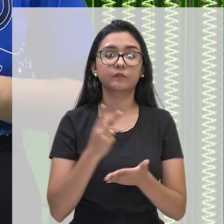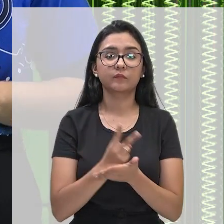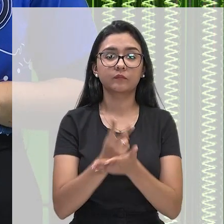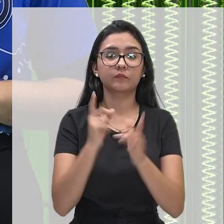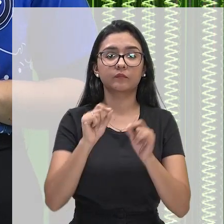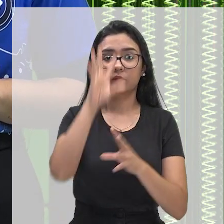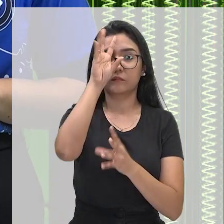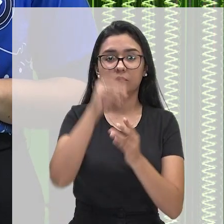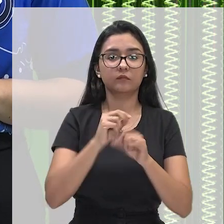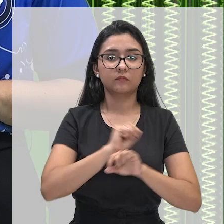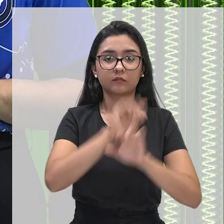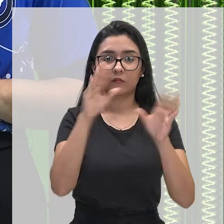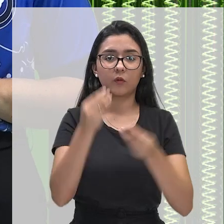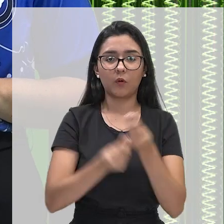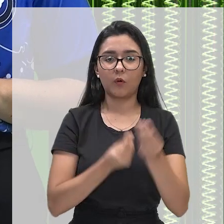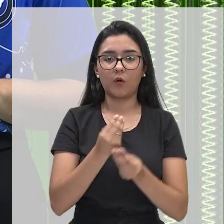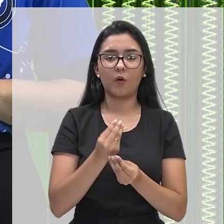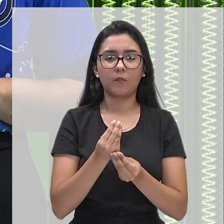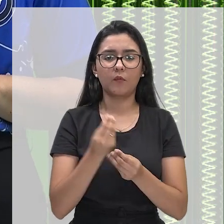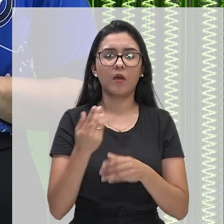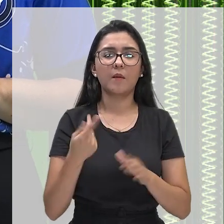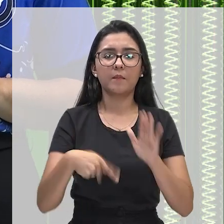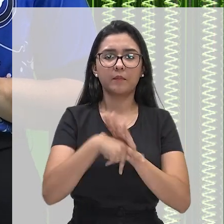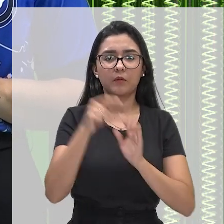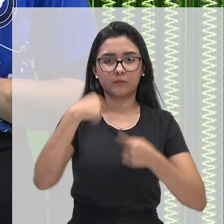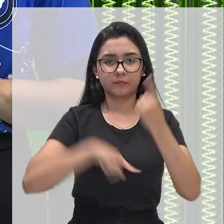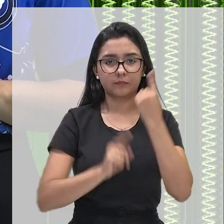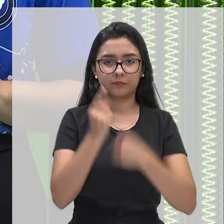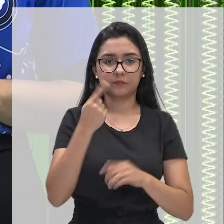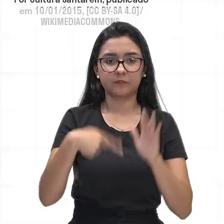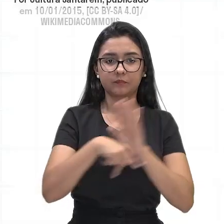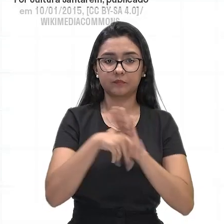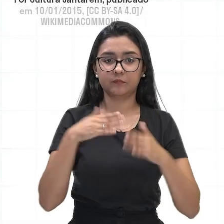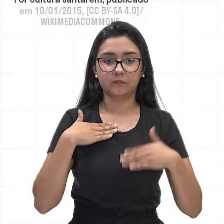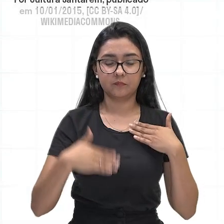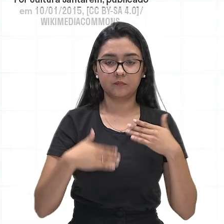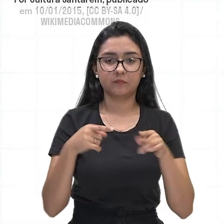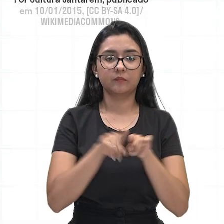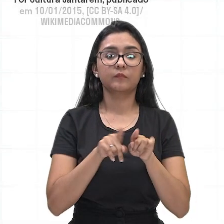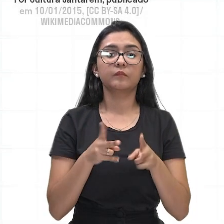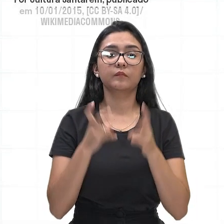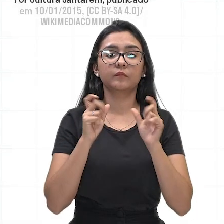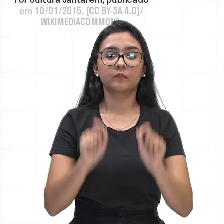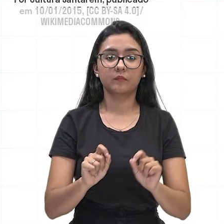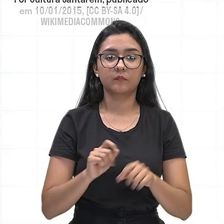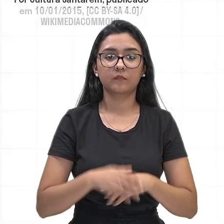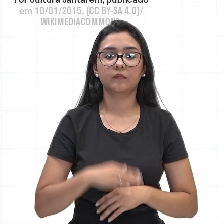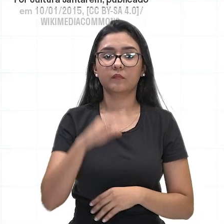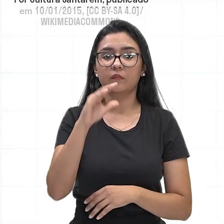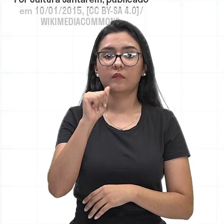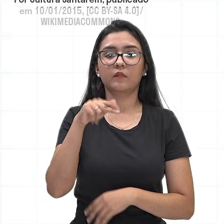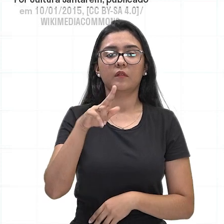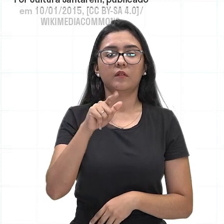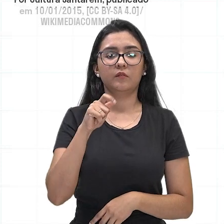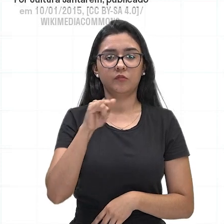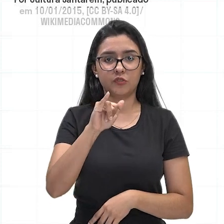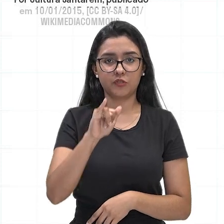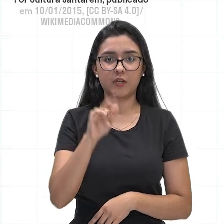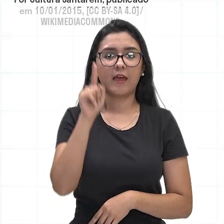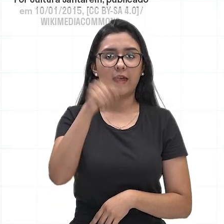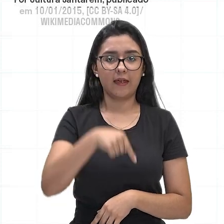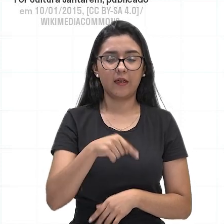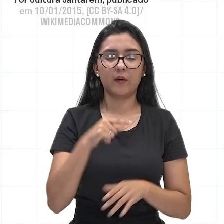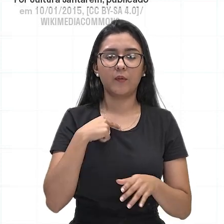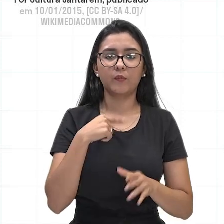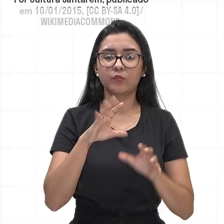entender um pouquinho de como funciona aí o organismo desses animais. Bom, a gente observa aí que o cauchy, que é